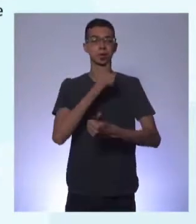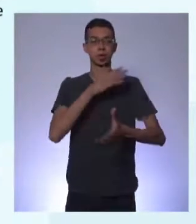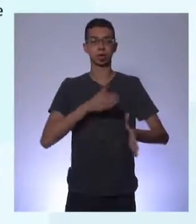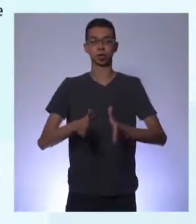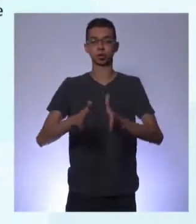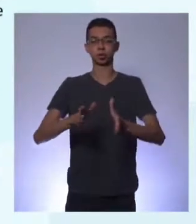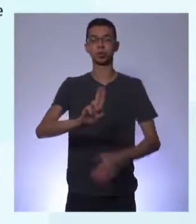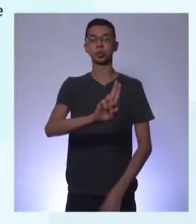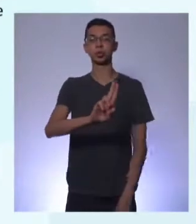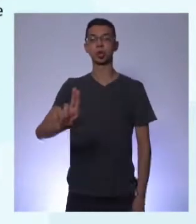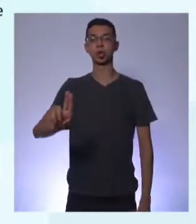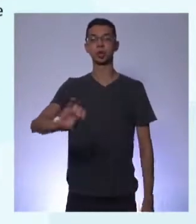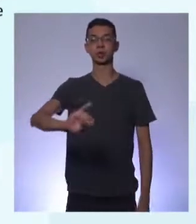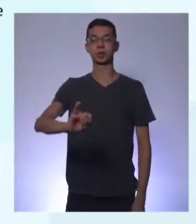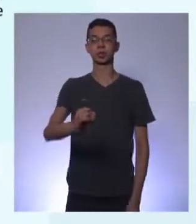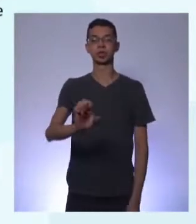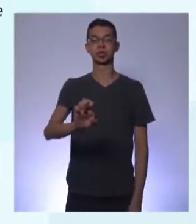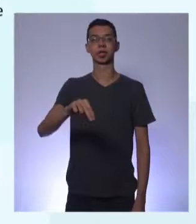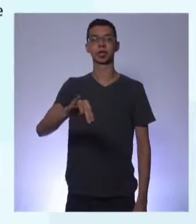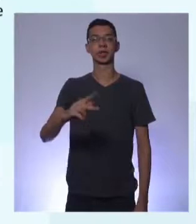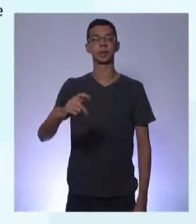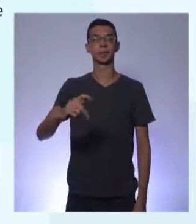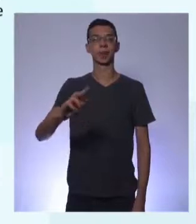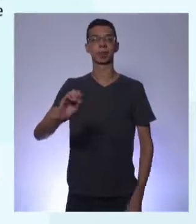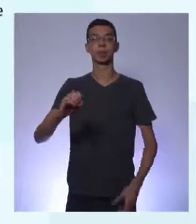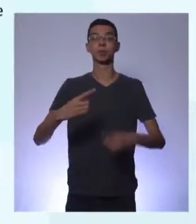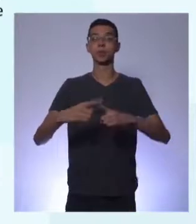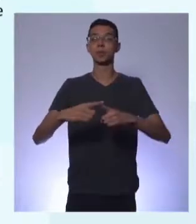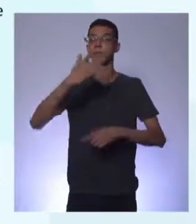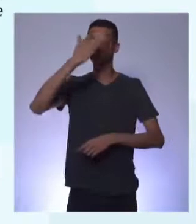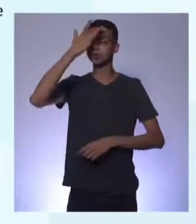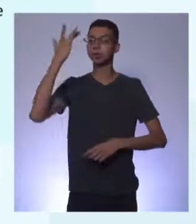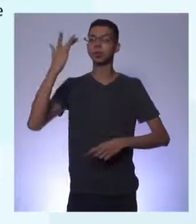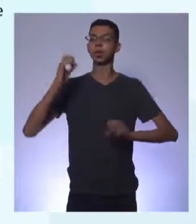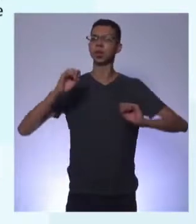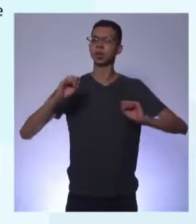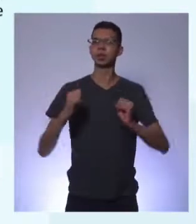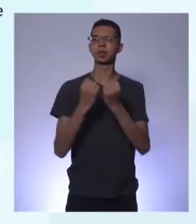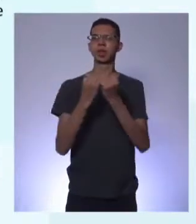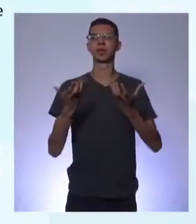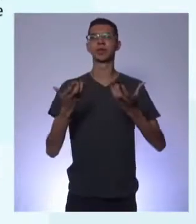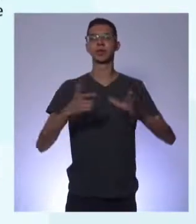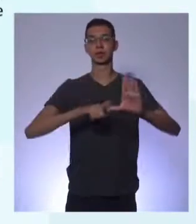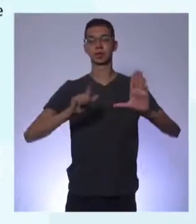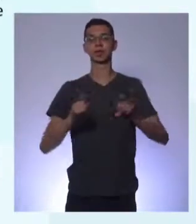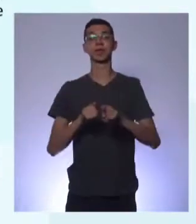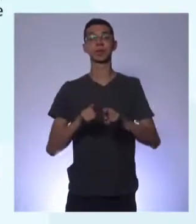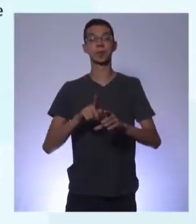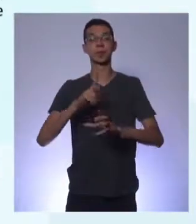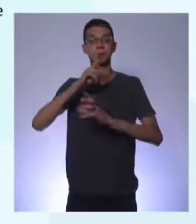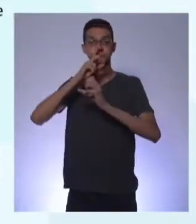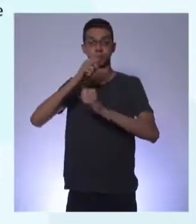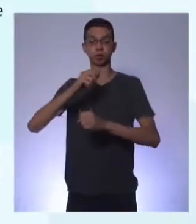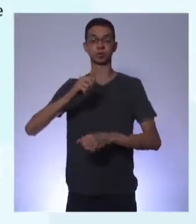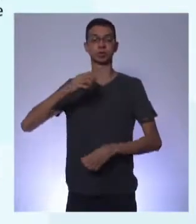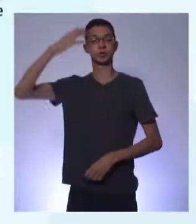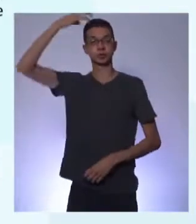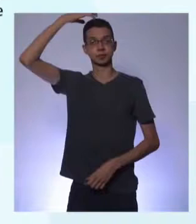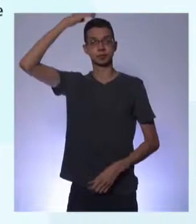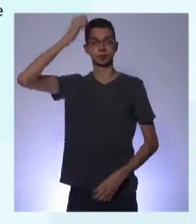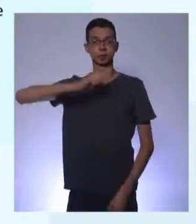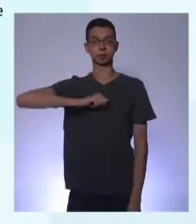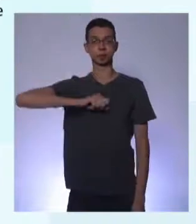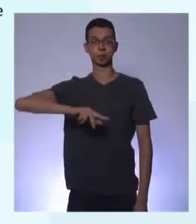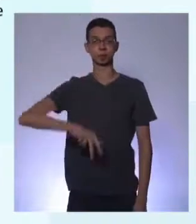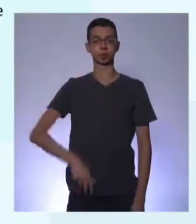entre aqueles que defendiam a independência e as forças monarquistas, as forças portuguesas, com a rendição dos